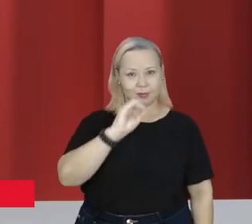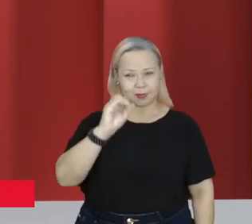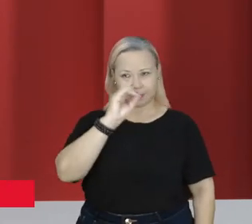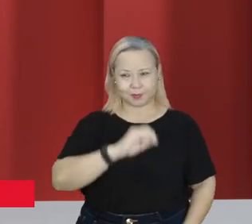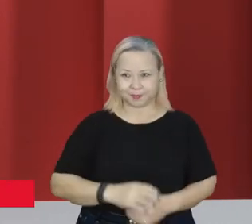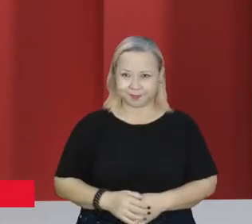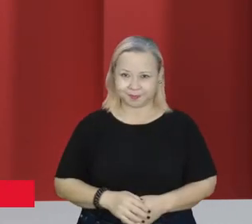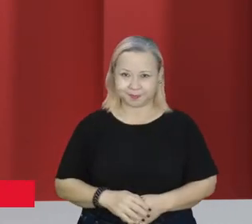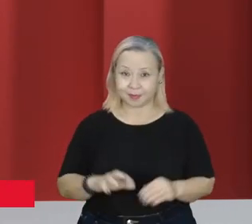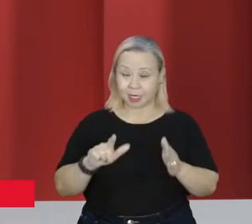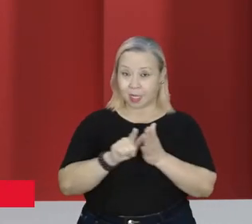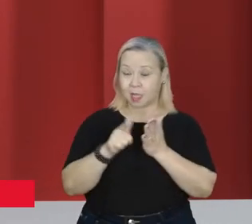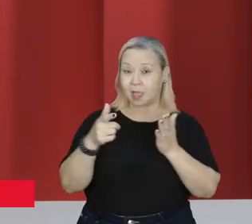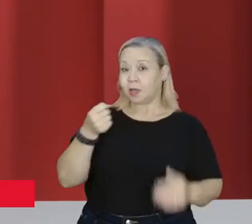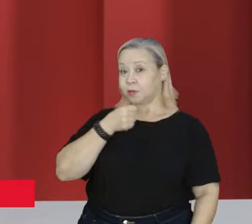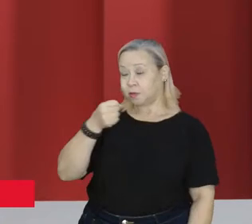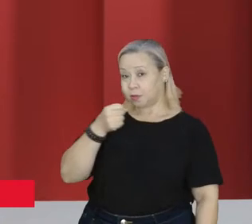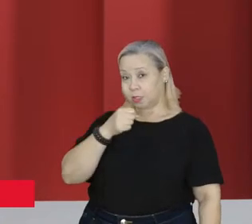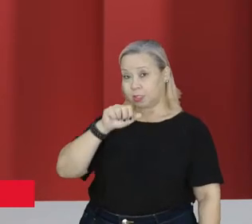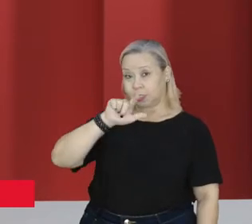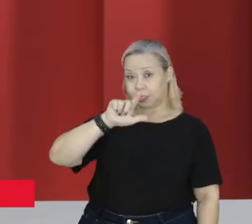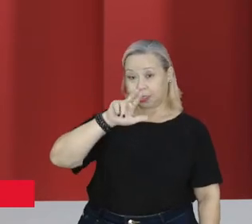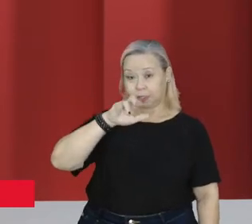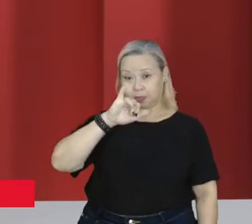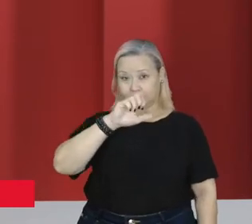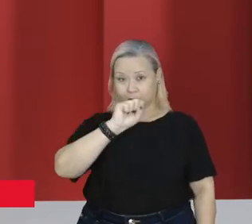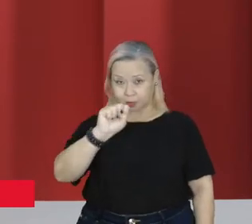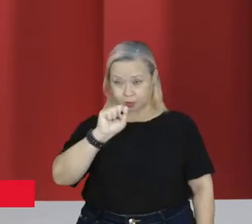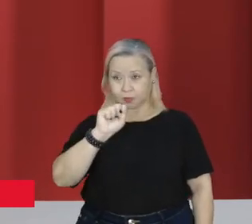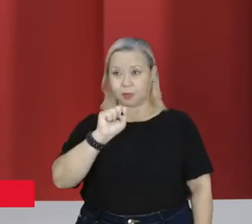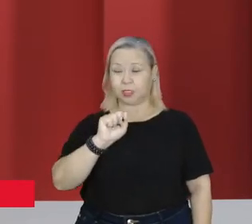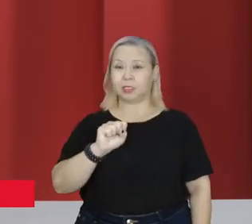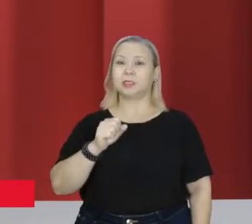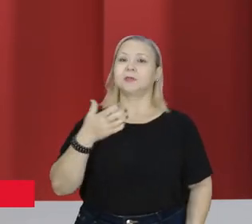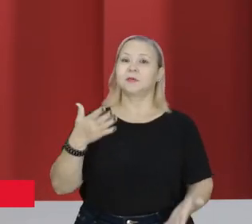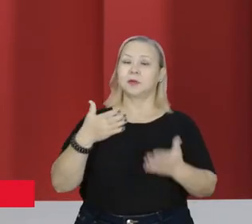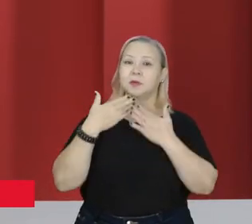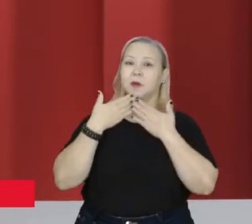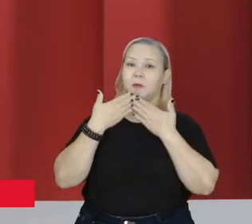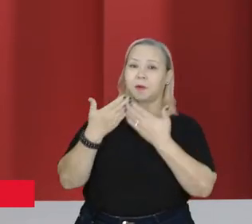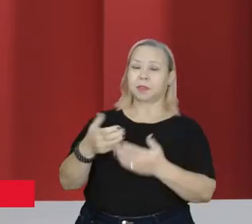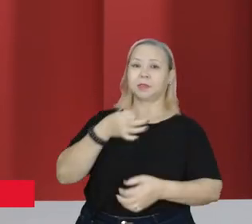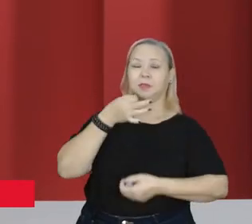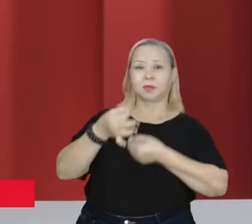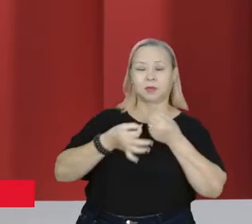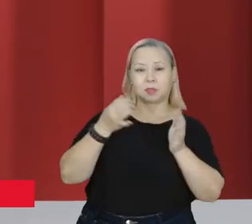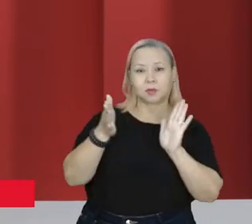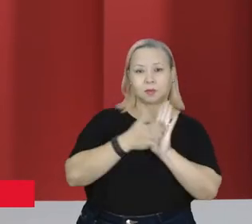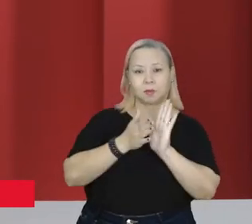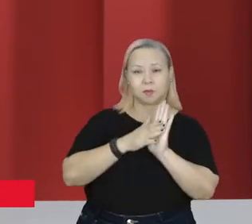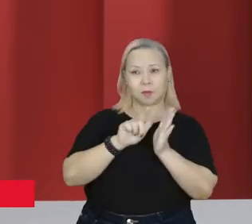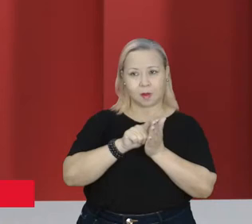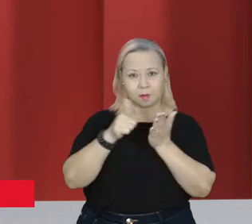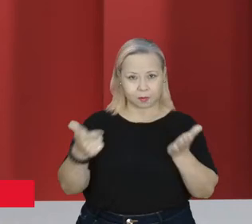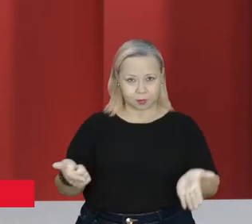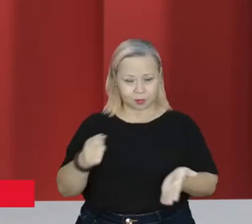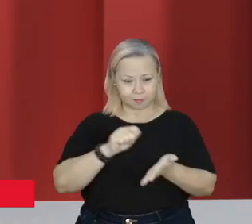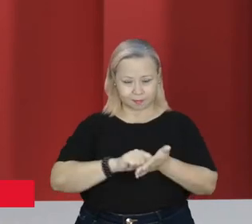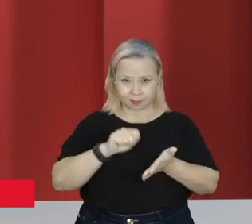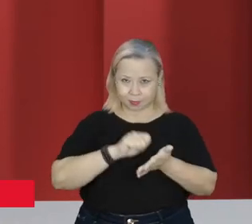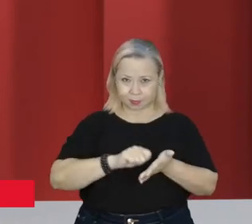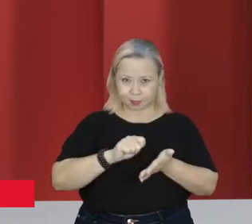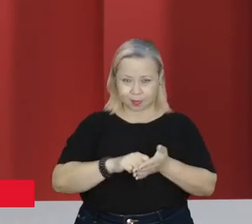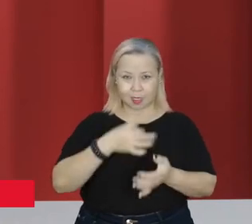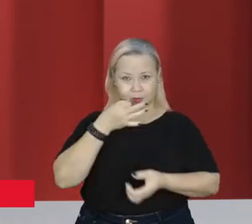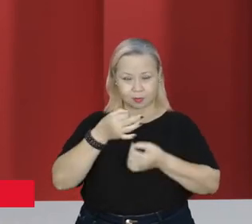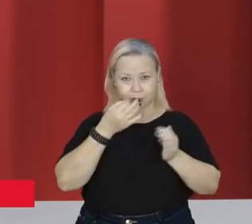jornalista Luiz Correia, só para te avisar que está anotado aqui a sua solicitação, a sua sugestão de pauta aqui para o jornal, tá? Pode ficar tranquilo, a gente